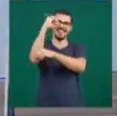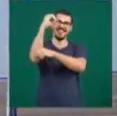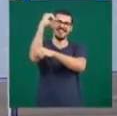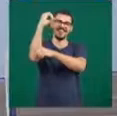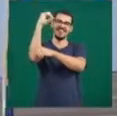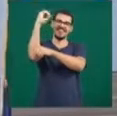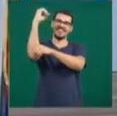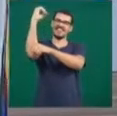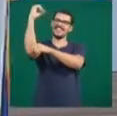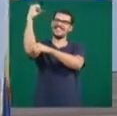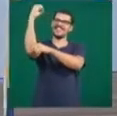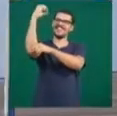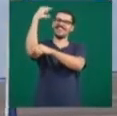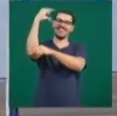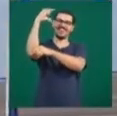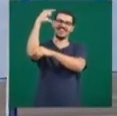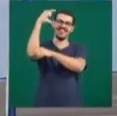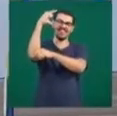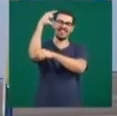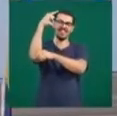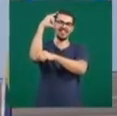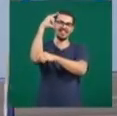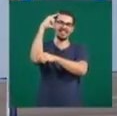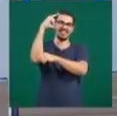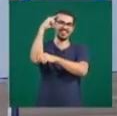e o sol já vai raiando,